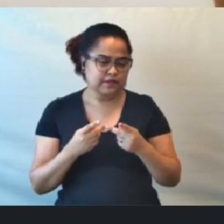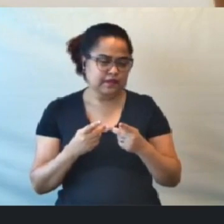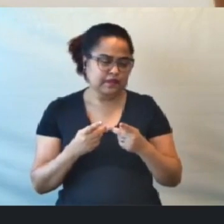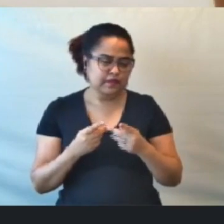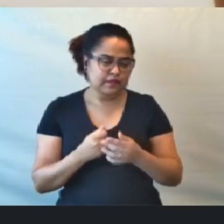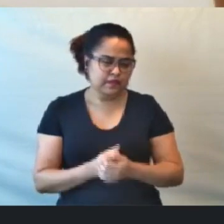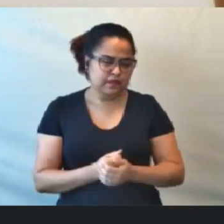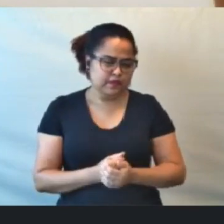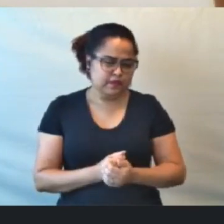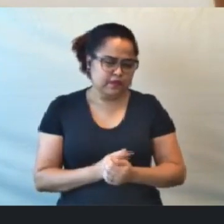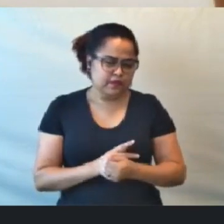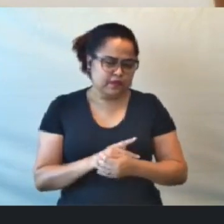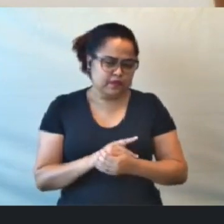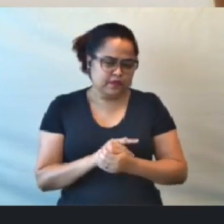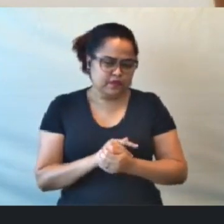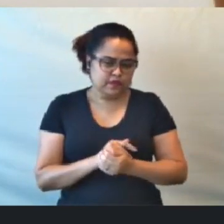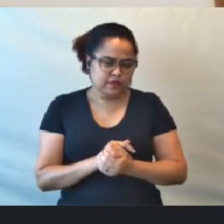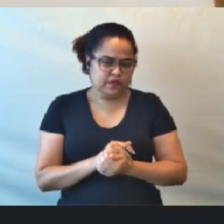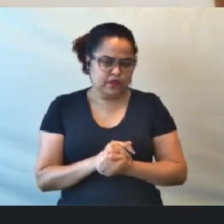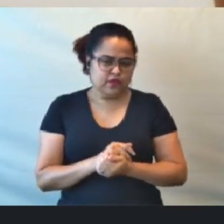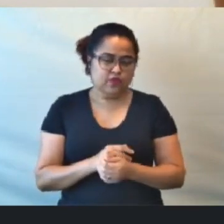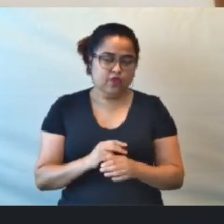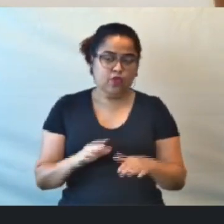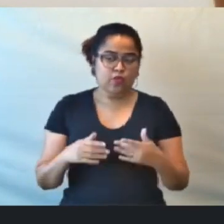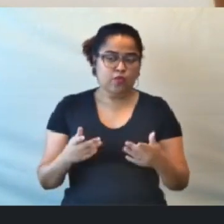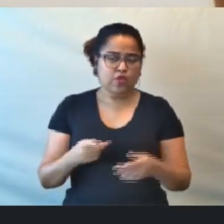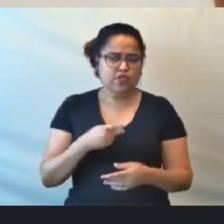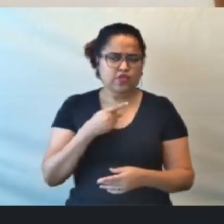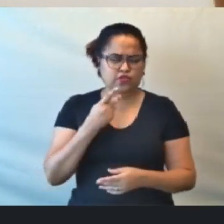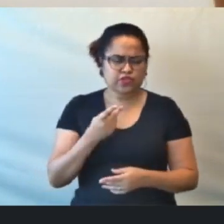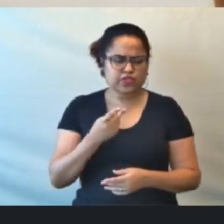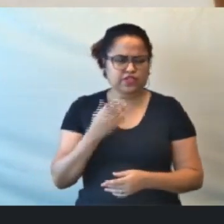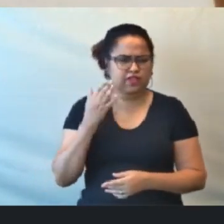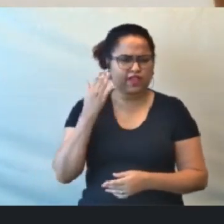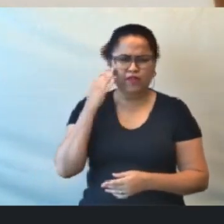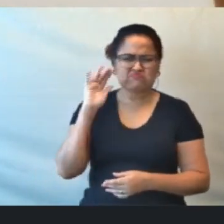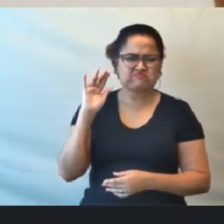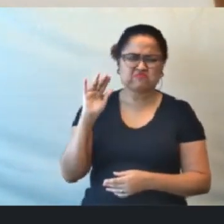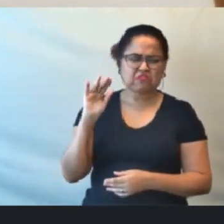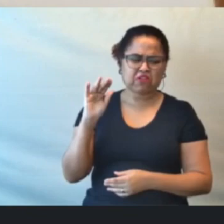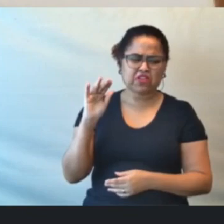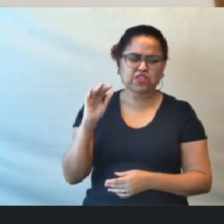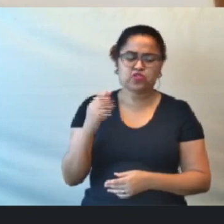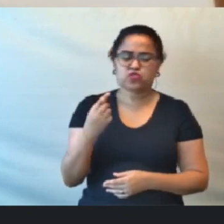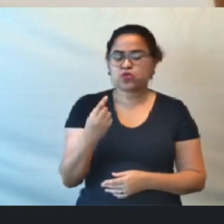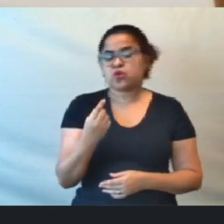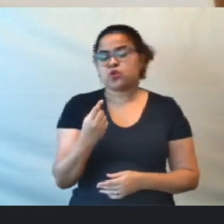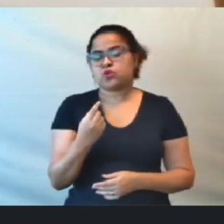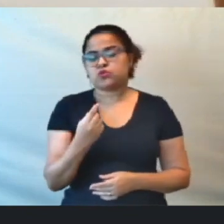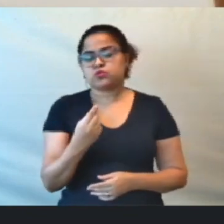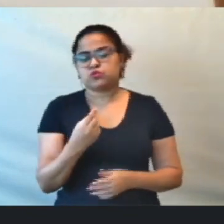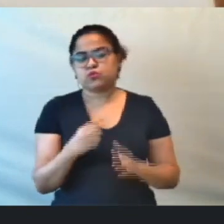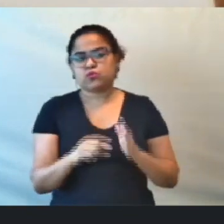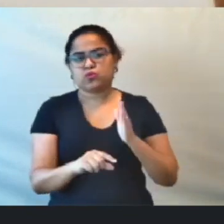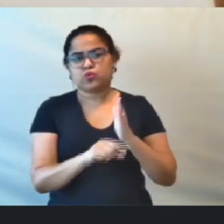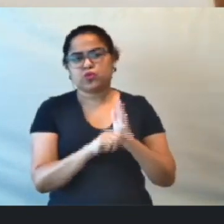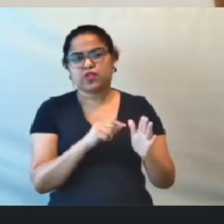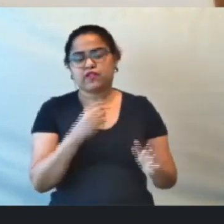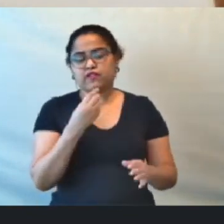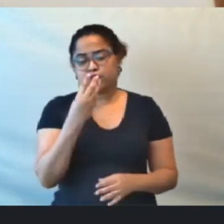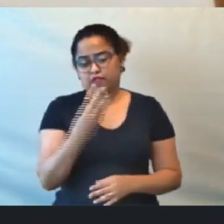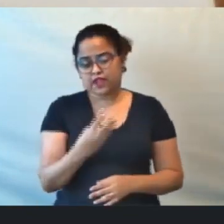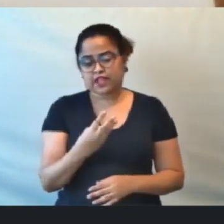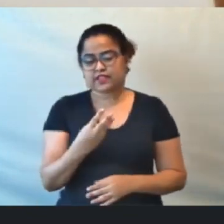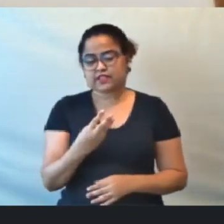eu disse que não tem conhecimento do nível 3, é porque a Fundação ela não é